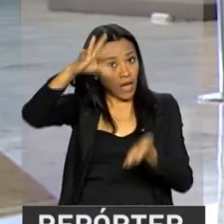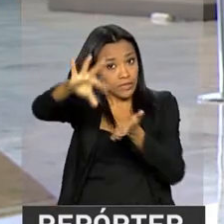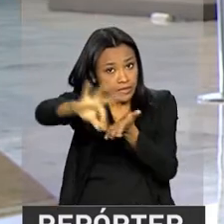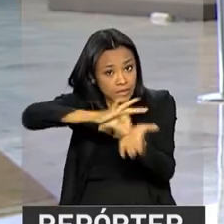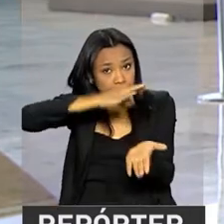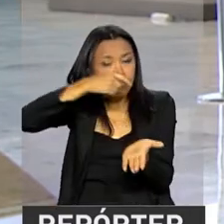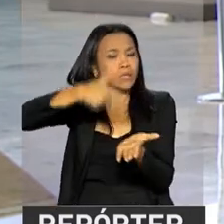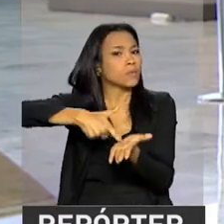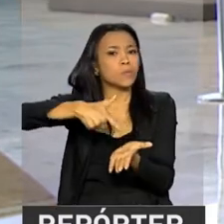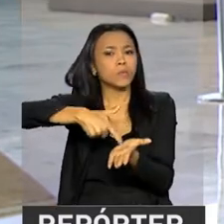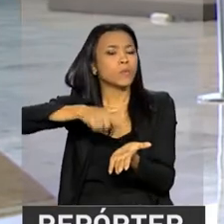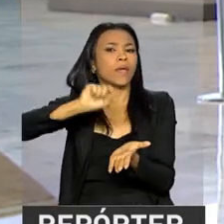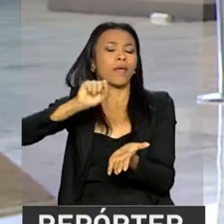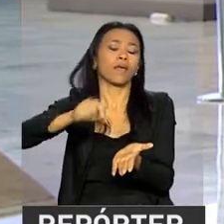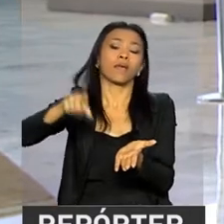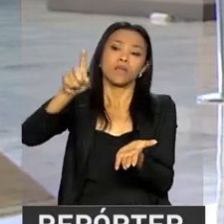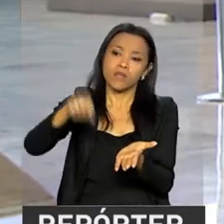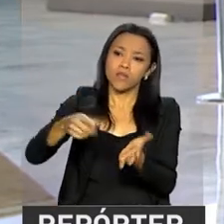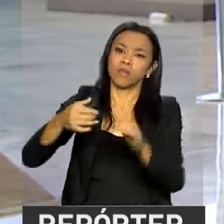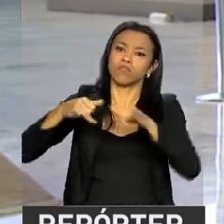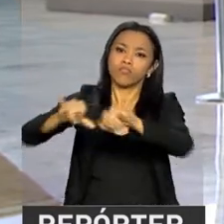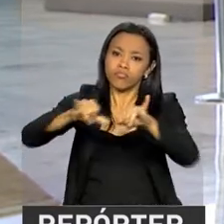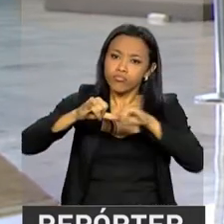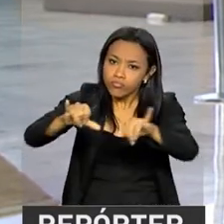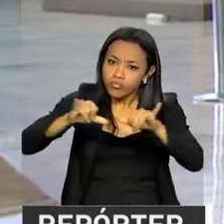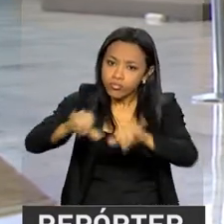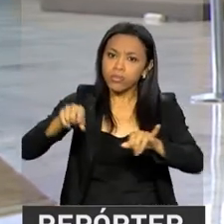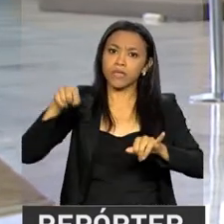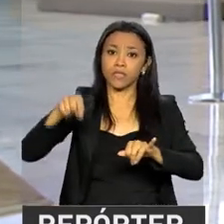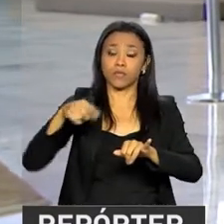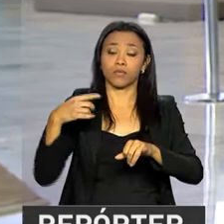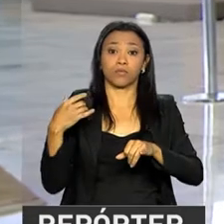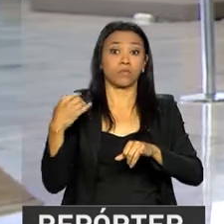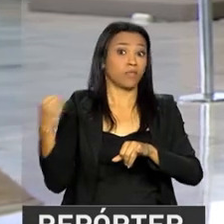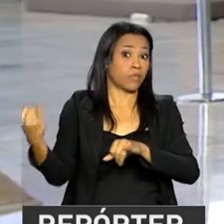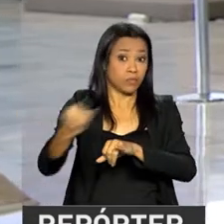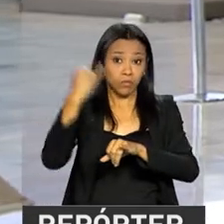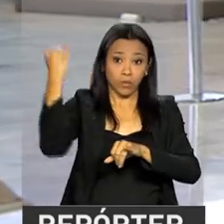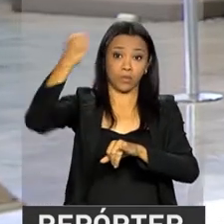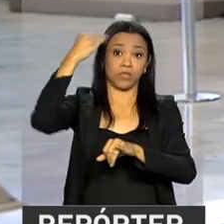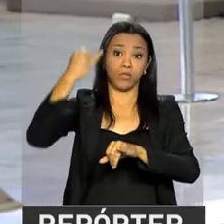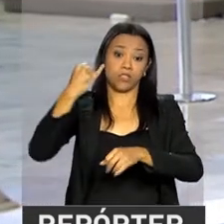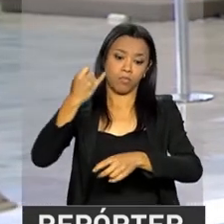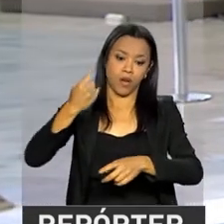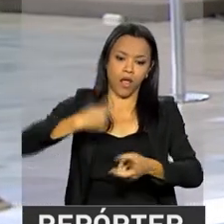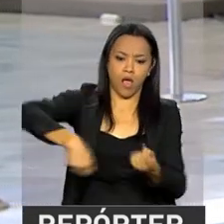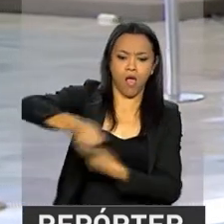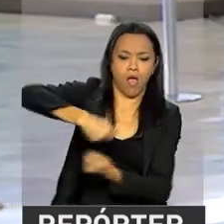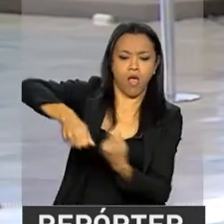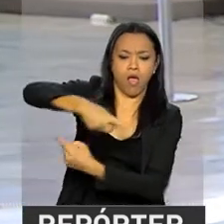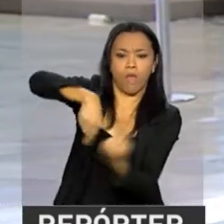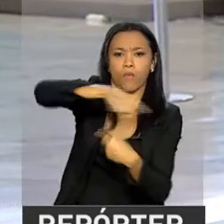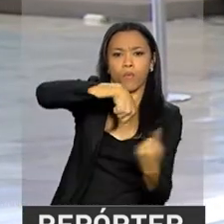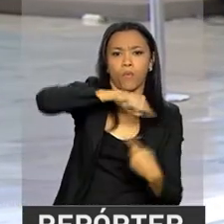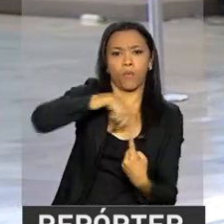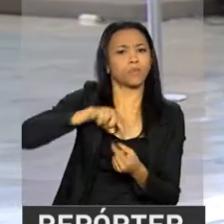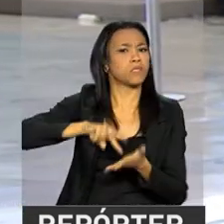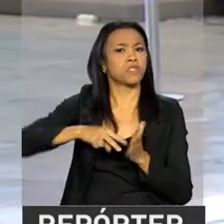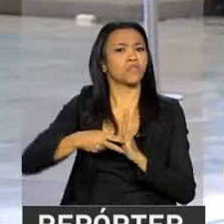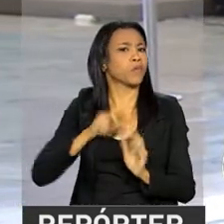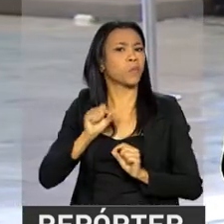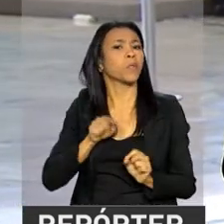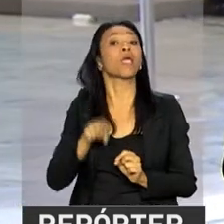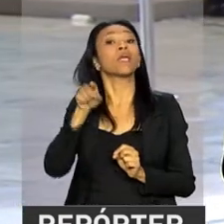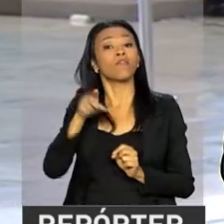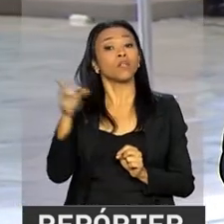setor supermercadista como atividade essencial da economia. Isso significa que os supermercados vão poder